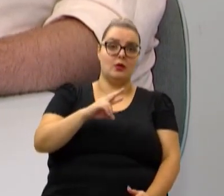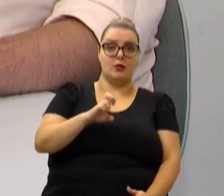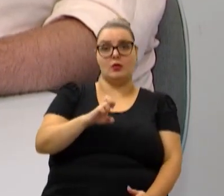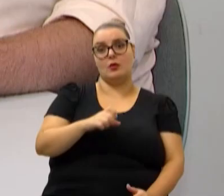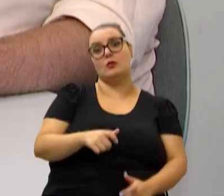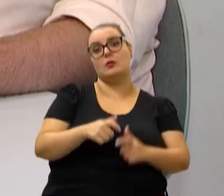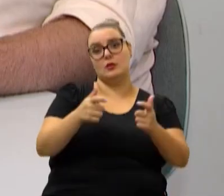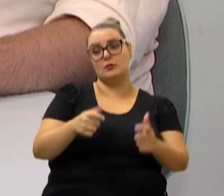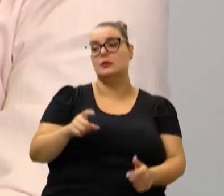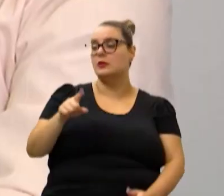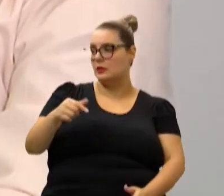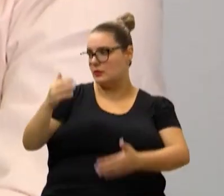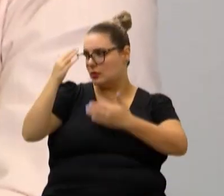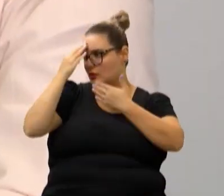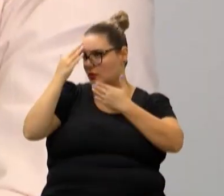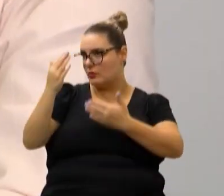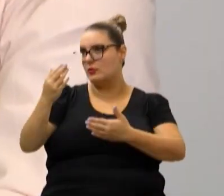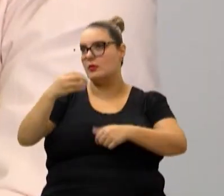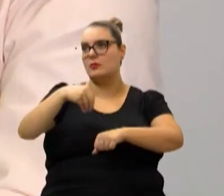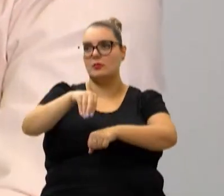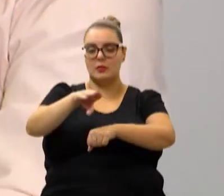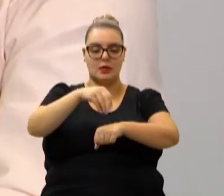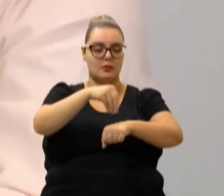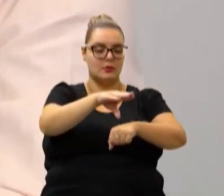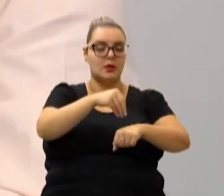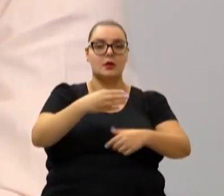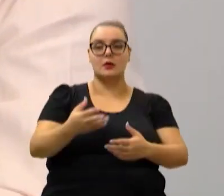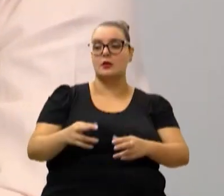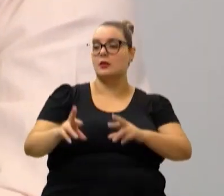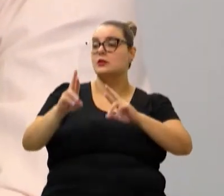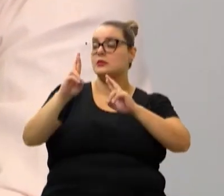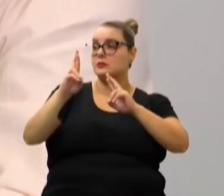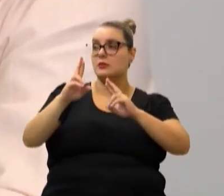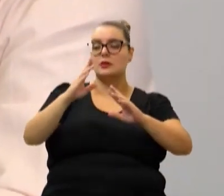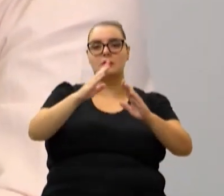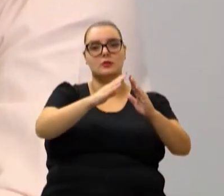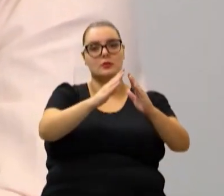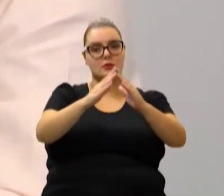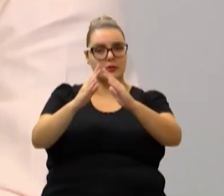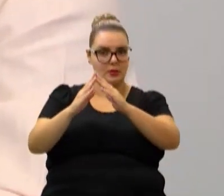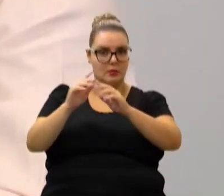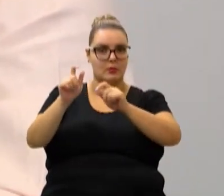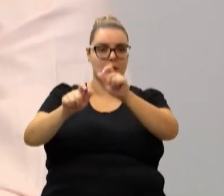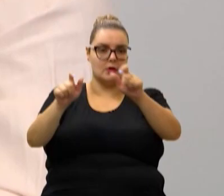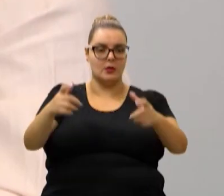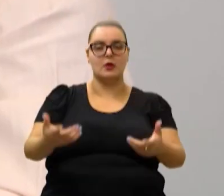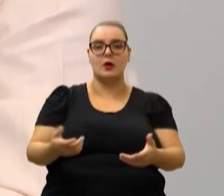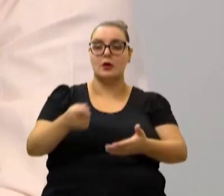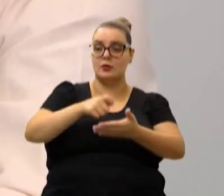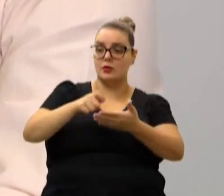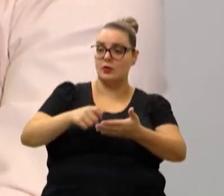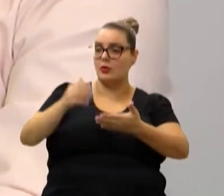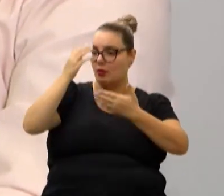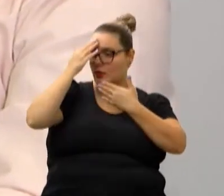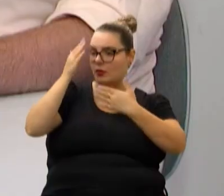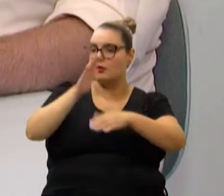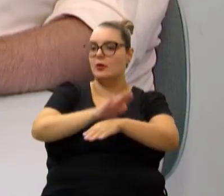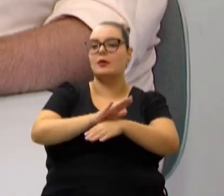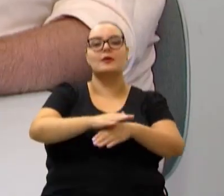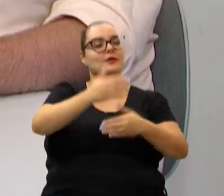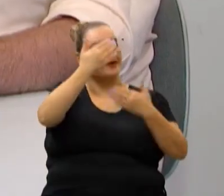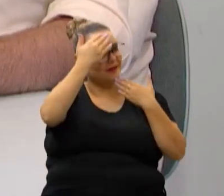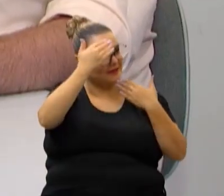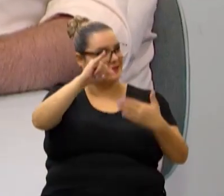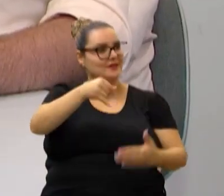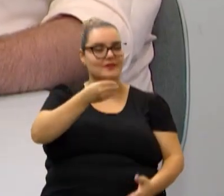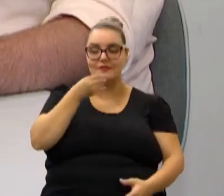score elevado. É isso então, professor. Muito obrigado pelas dicas. Espero que o pessoal de casa tenha anotado tudo. Muito obrigado por ter nos